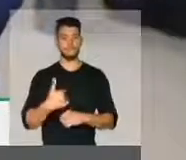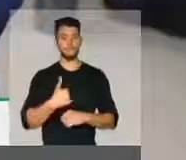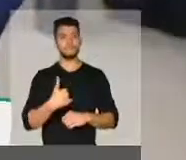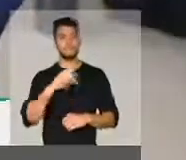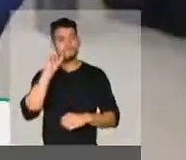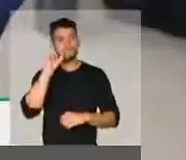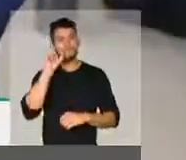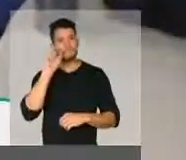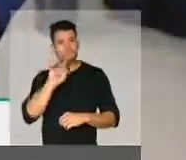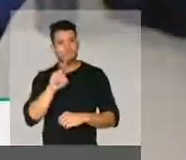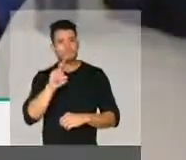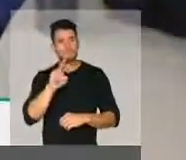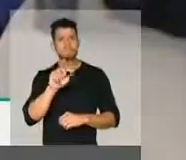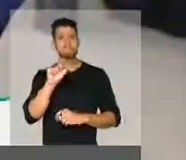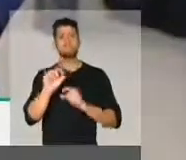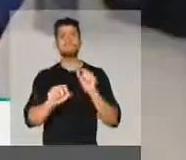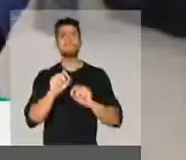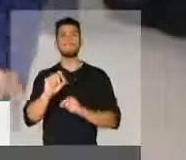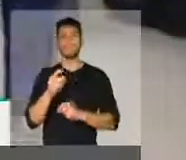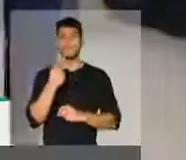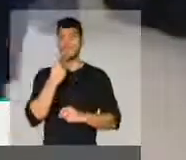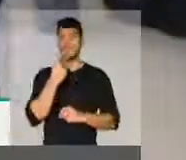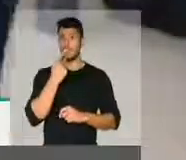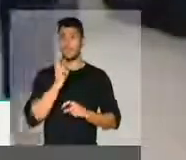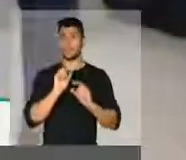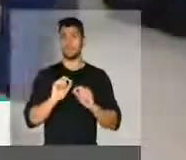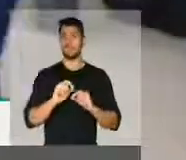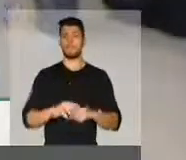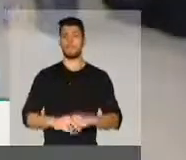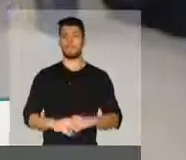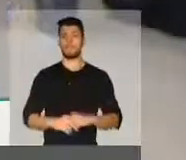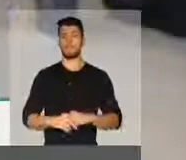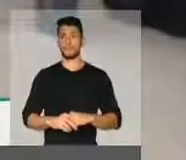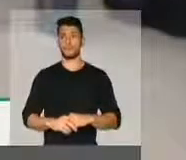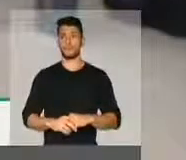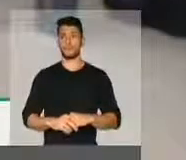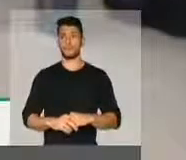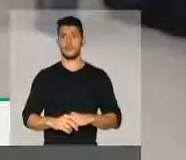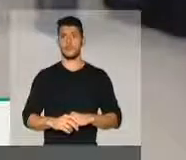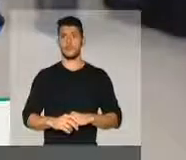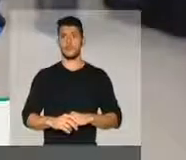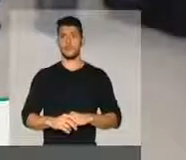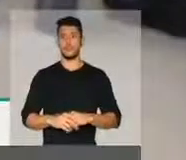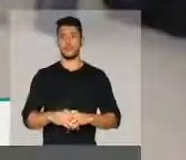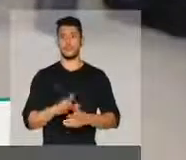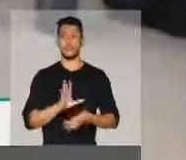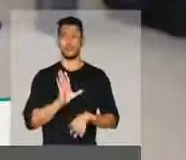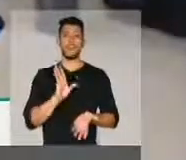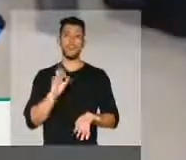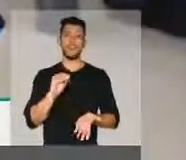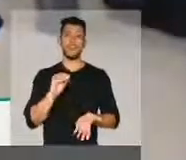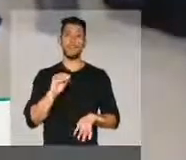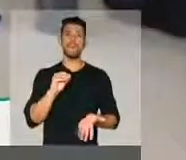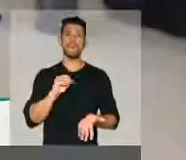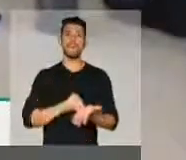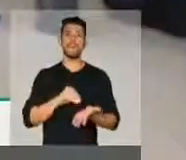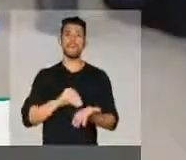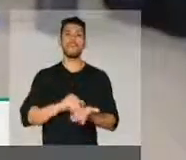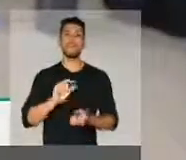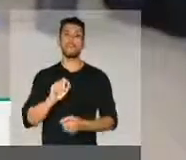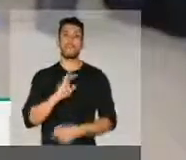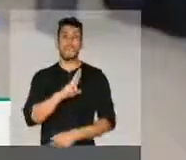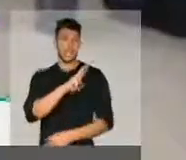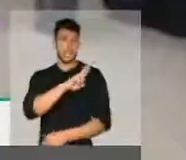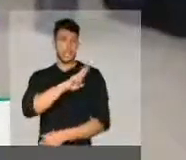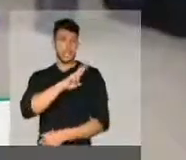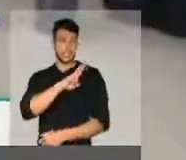atenção a sua observação sobre a falta do cumprimento da sua responsabilidade